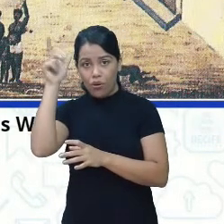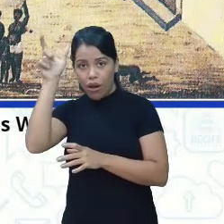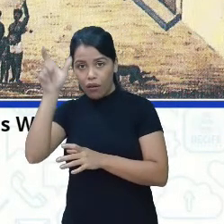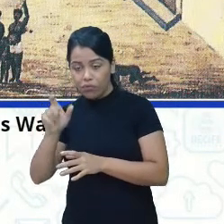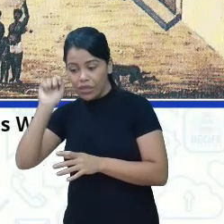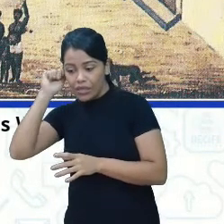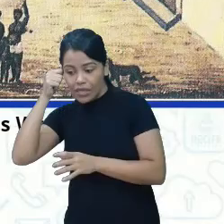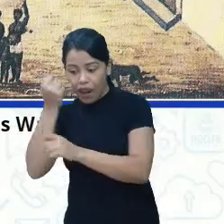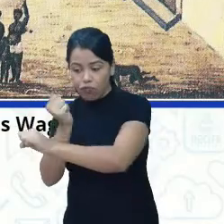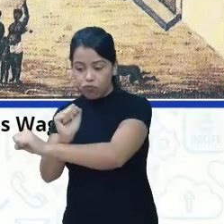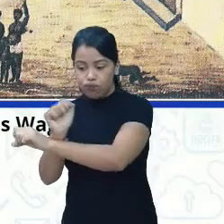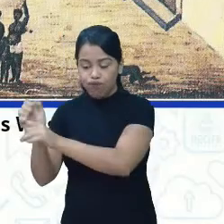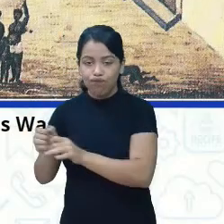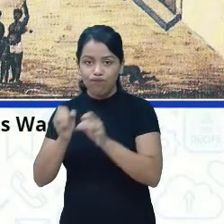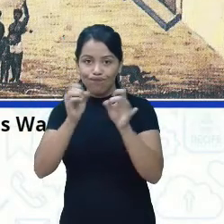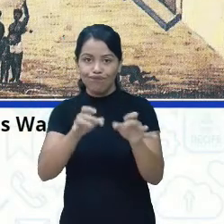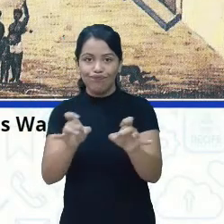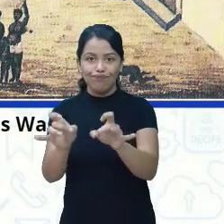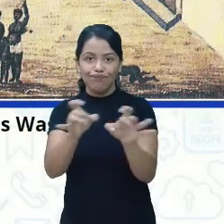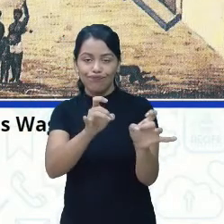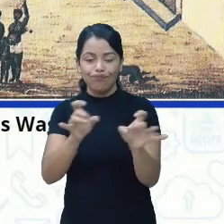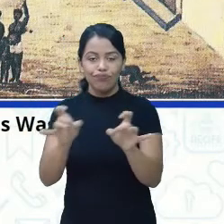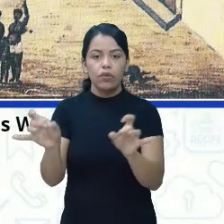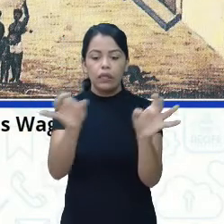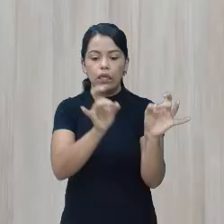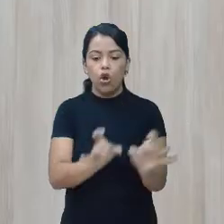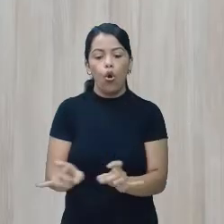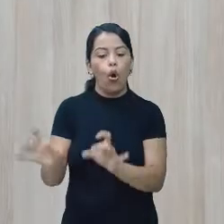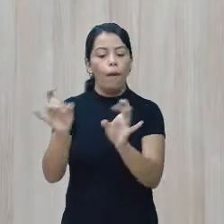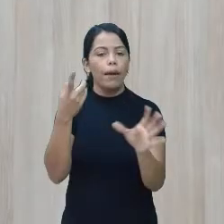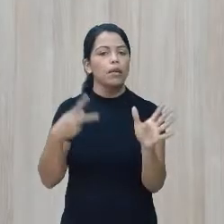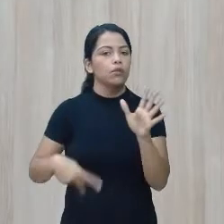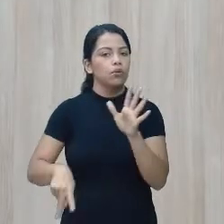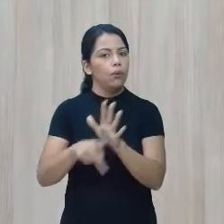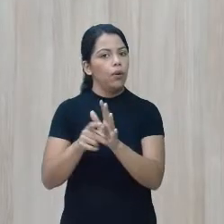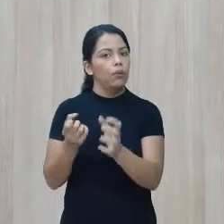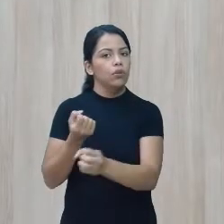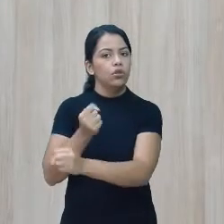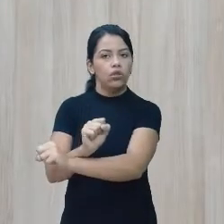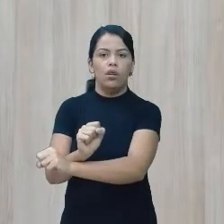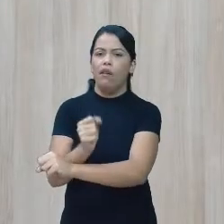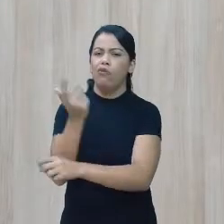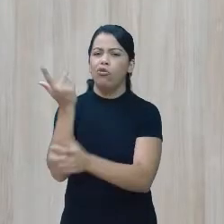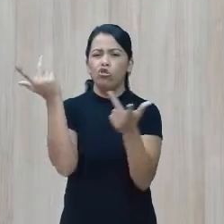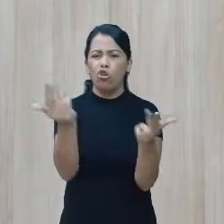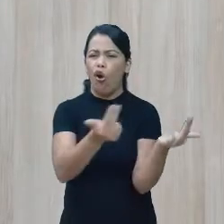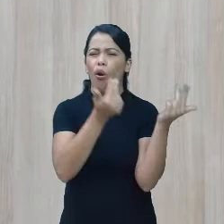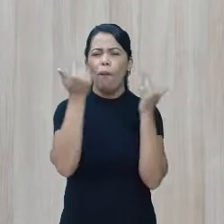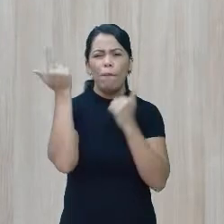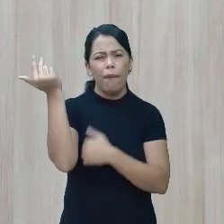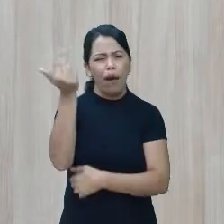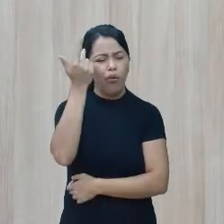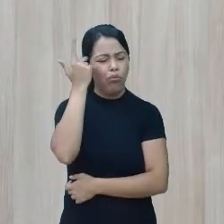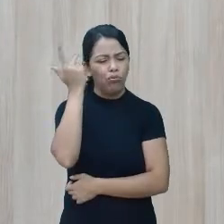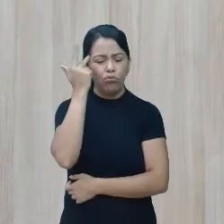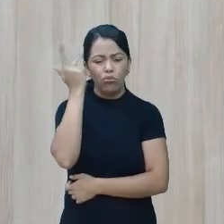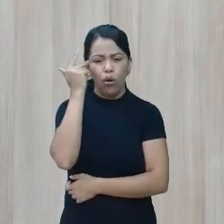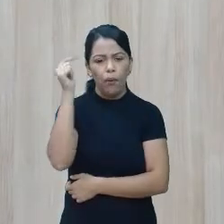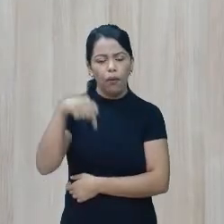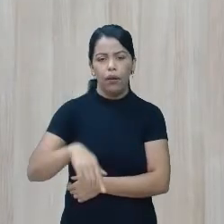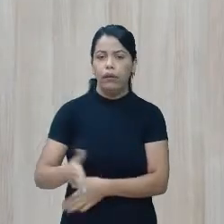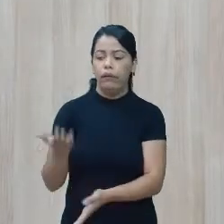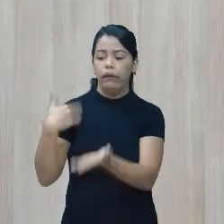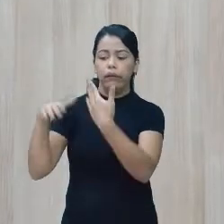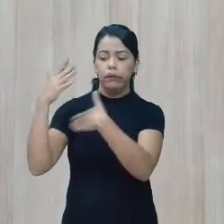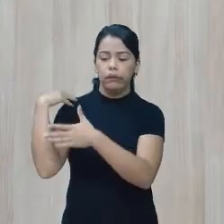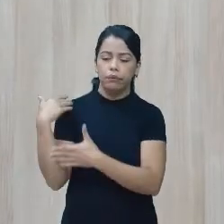pessoas nesse comércio que era tão comum no passado na nossa história, né? Então, essa imagem do Zacarias Wagner traz aí para